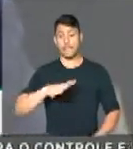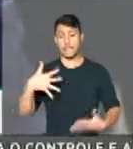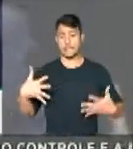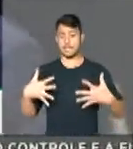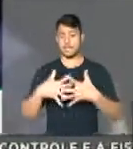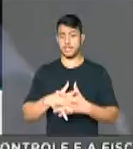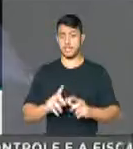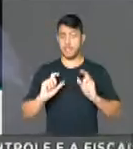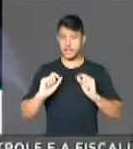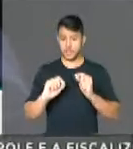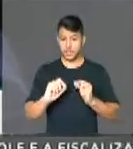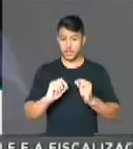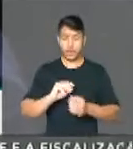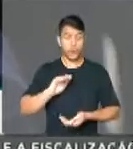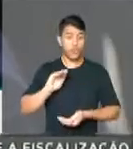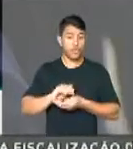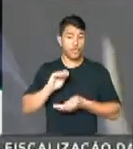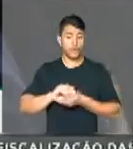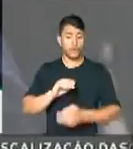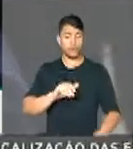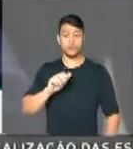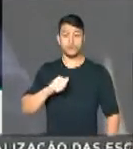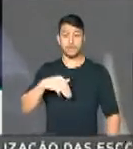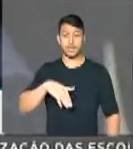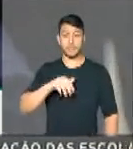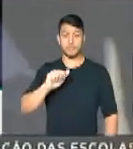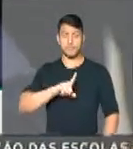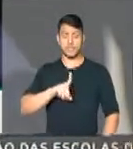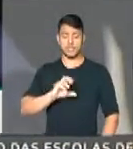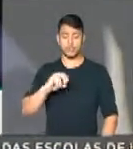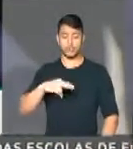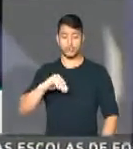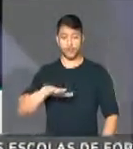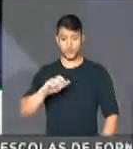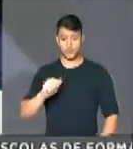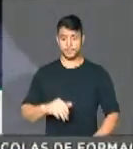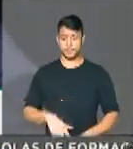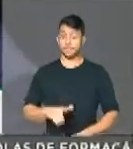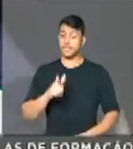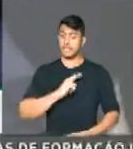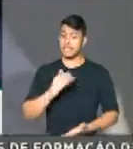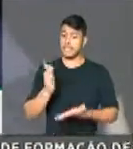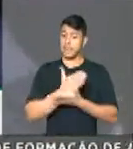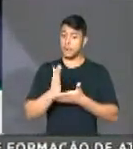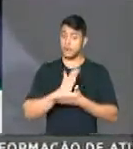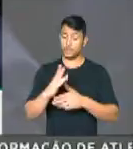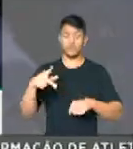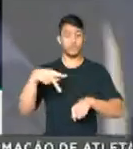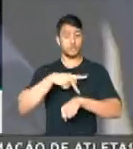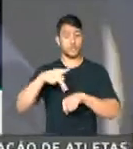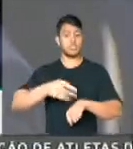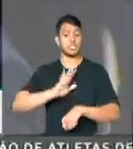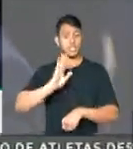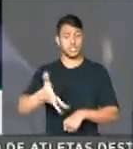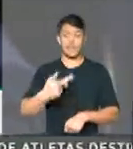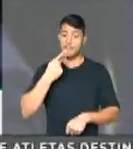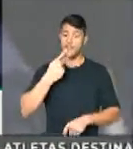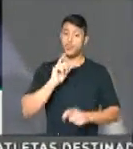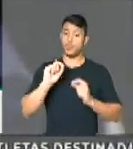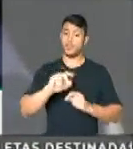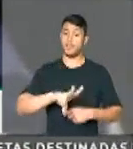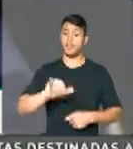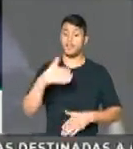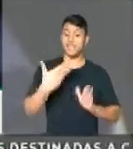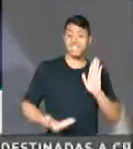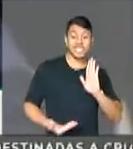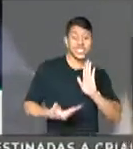fundo. Países como Noruega e Alemanha já ameaçaram suspender as doações que fazem ao fundo, que é um